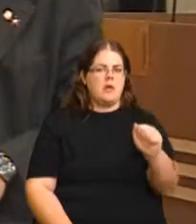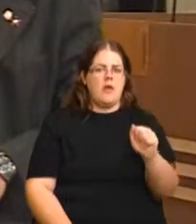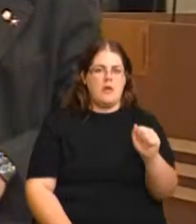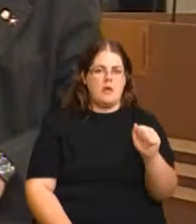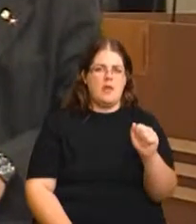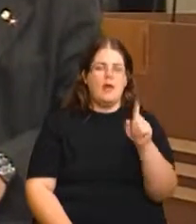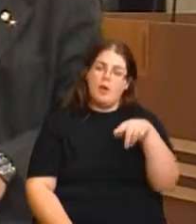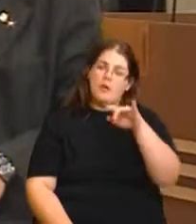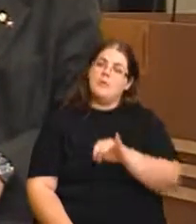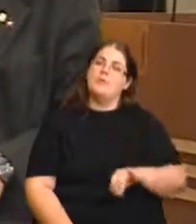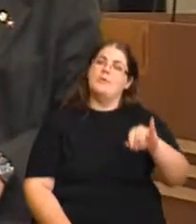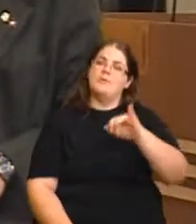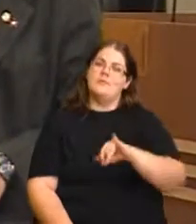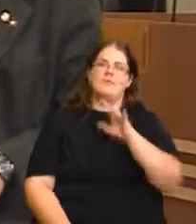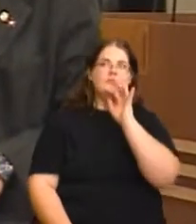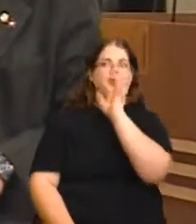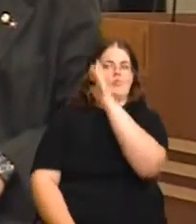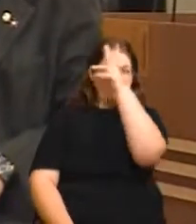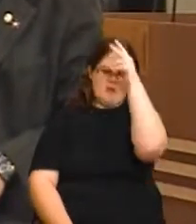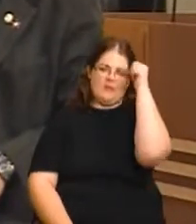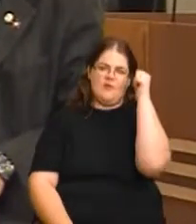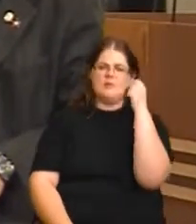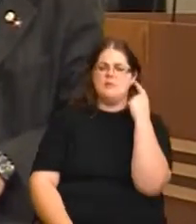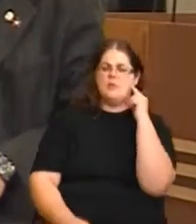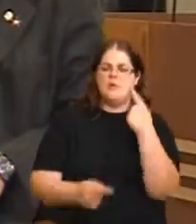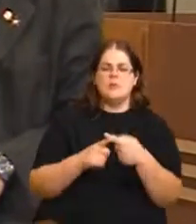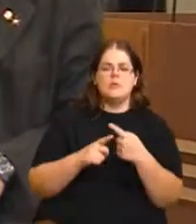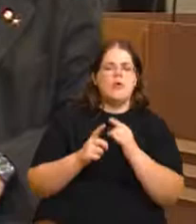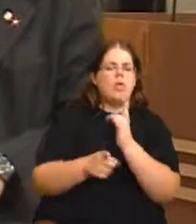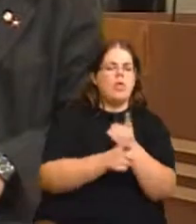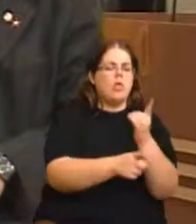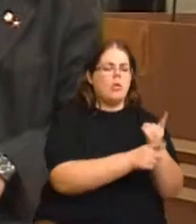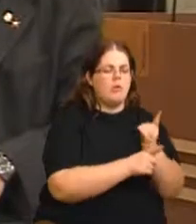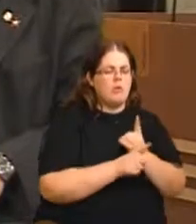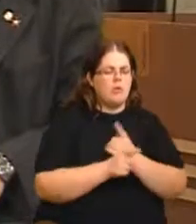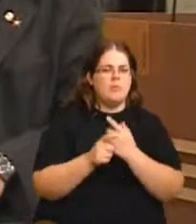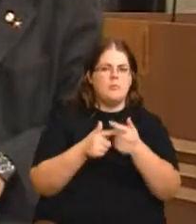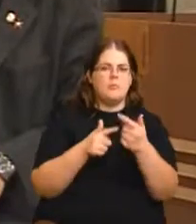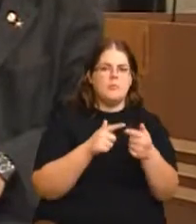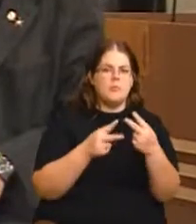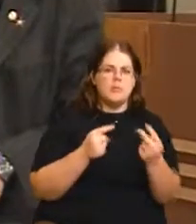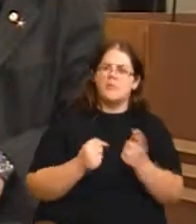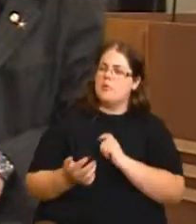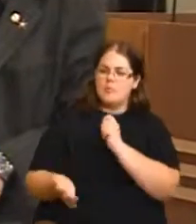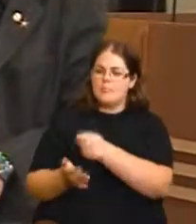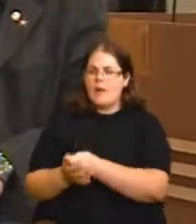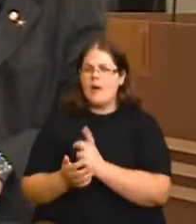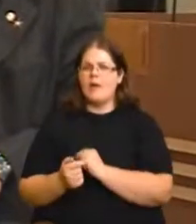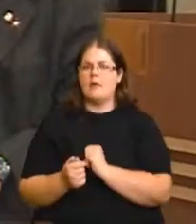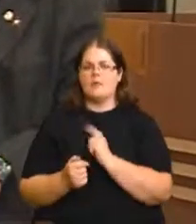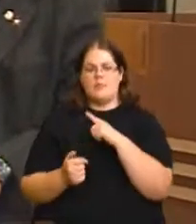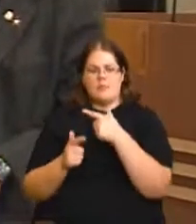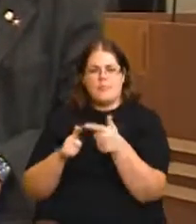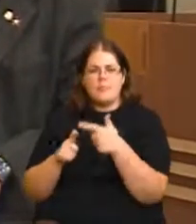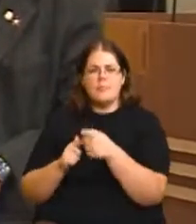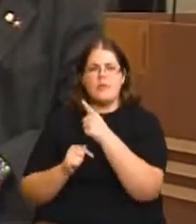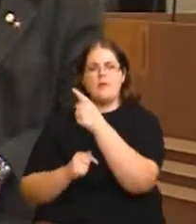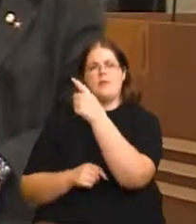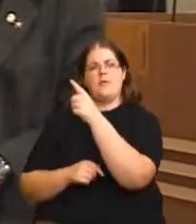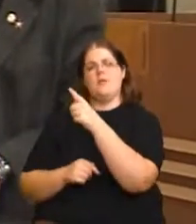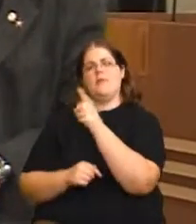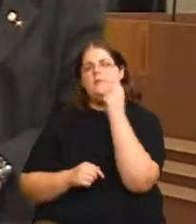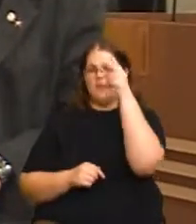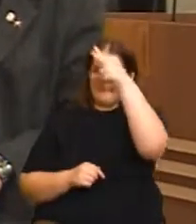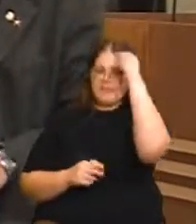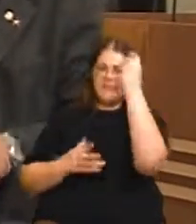alerta os problemas, e foi o caso da Fernando Osório, que olha, alertamos o prefeito Eduardo, tem problema, não pague a obra, né? E foi que até